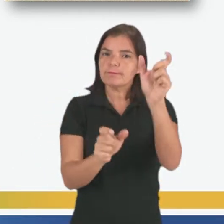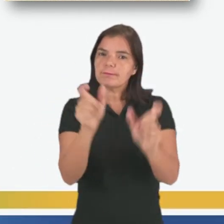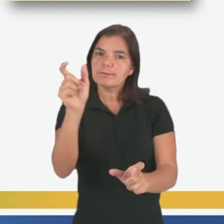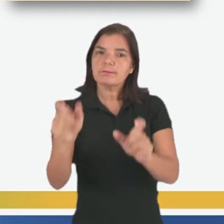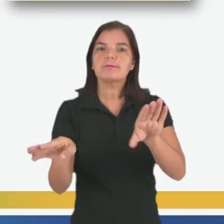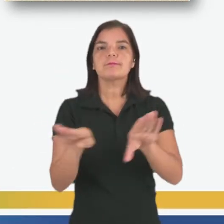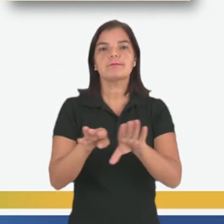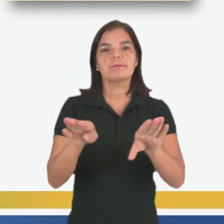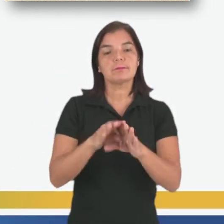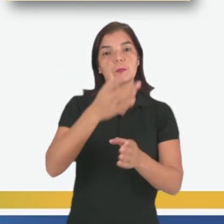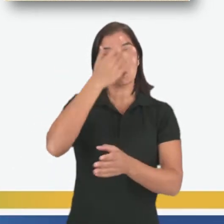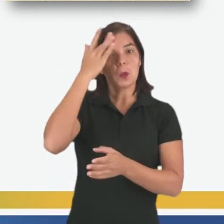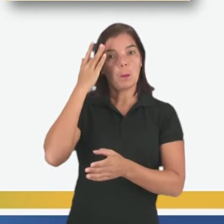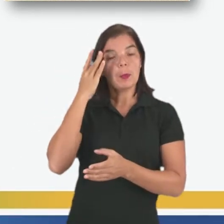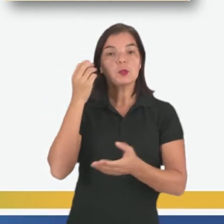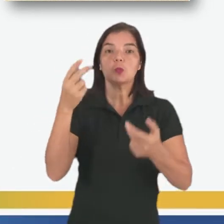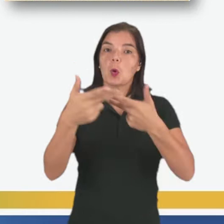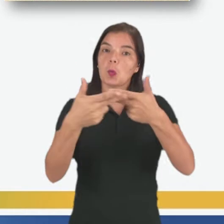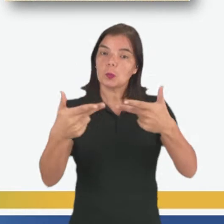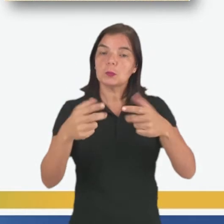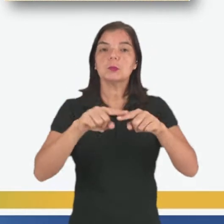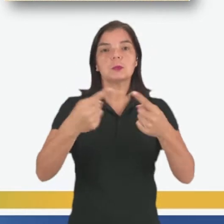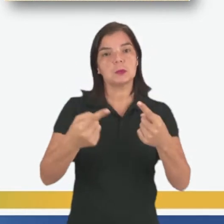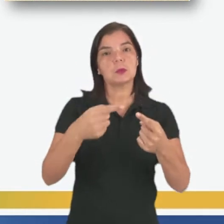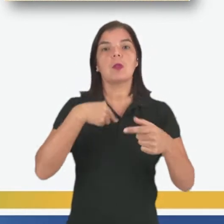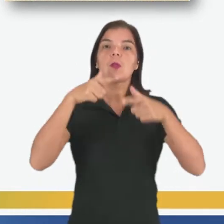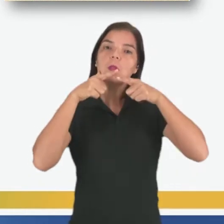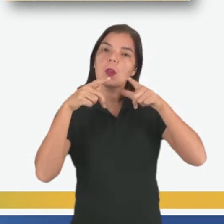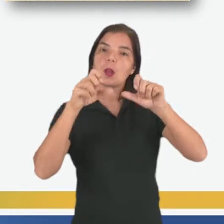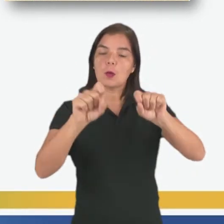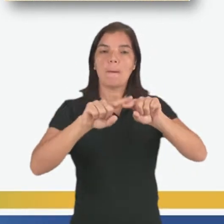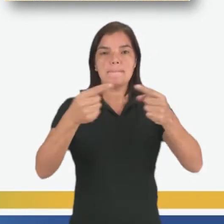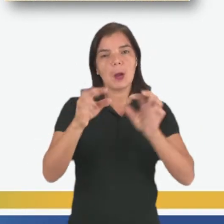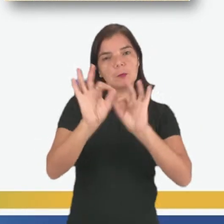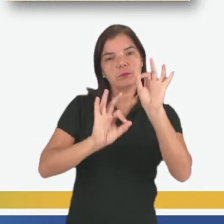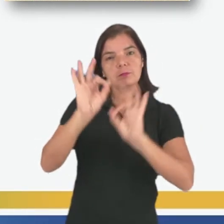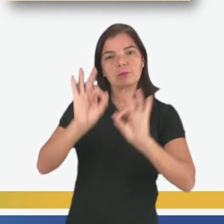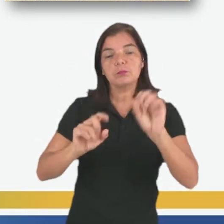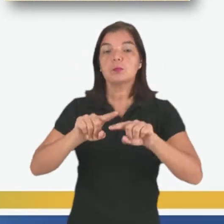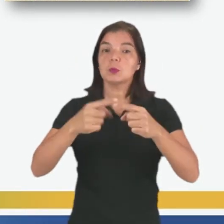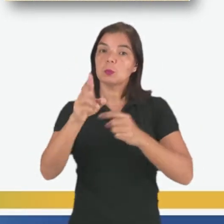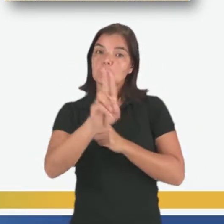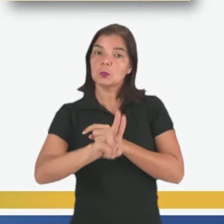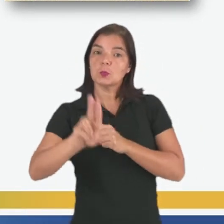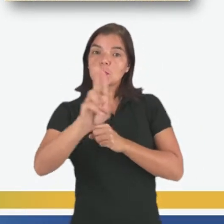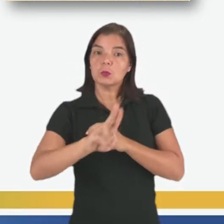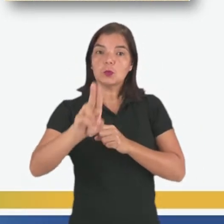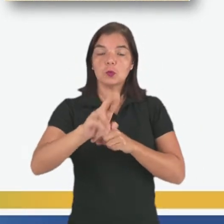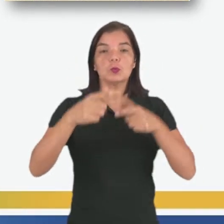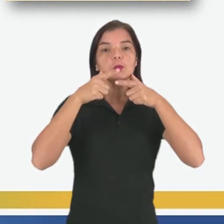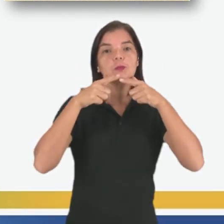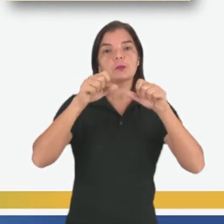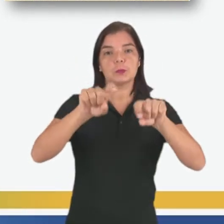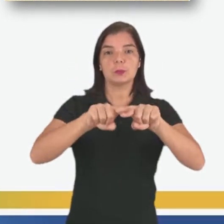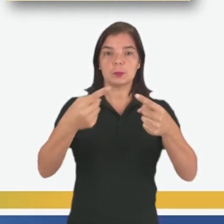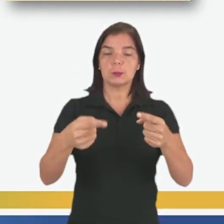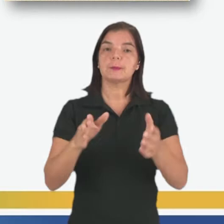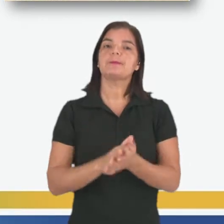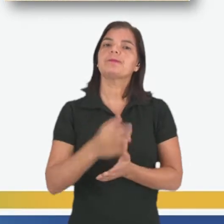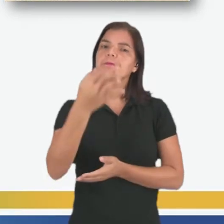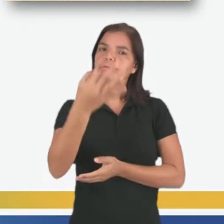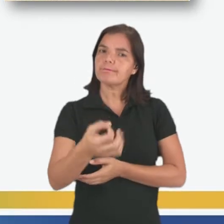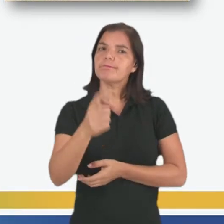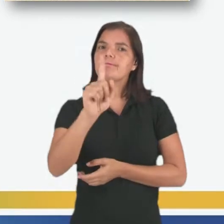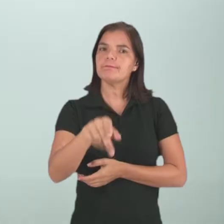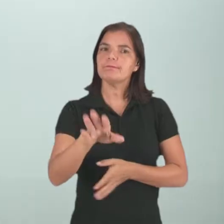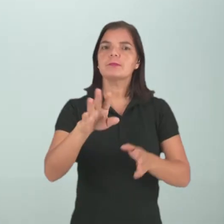individuais de alguém sobre algo, por meio de uma linguagem mais elaborada e com o uso de figuras de linguagem. Então, certo, nós